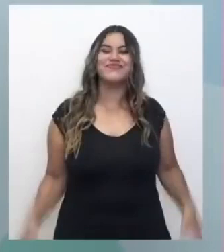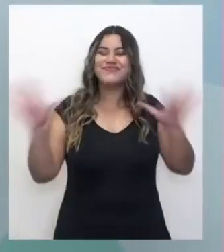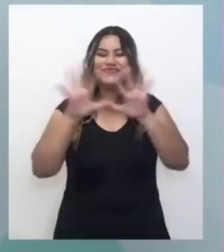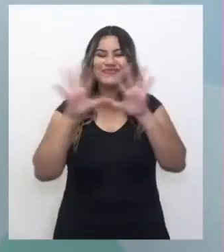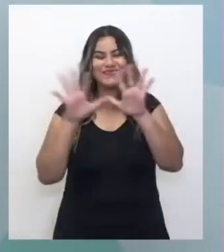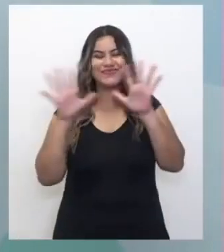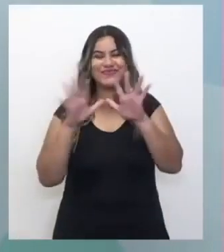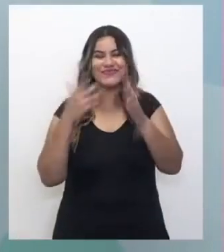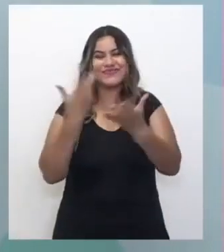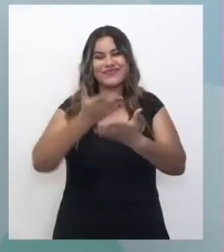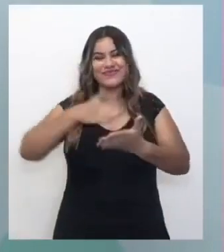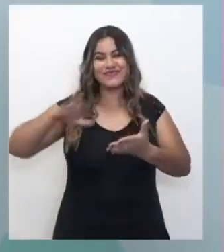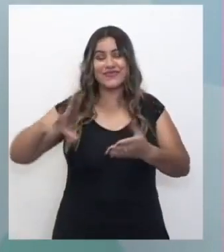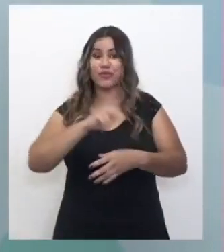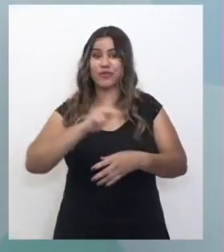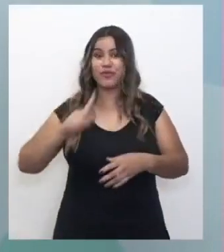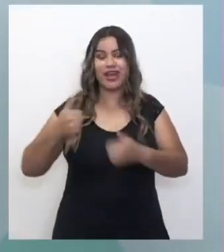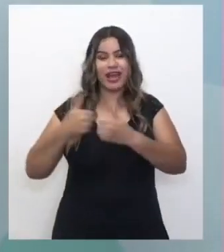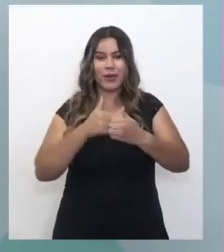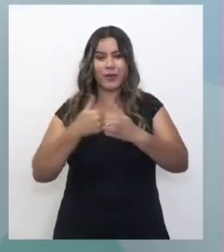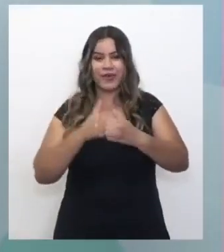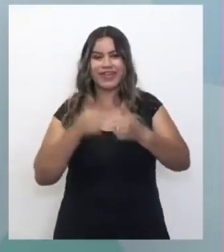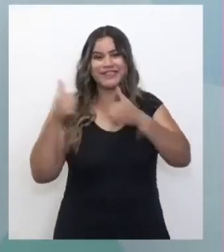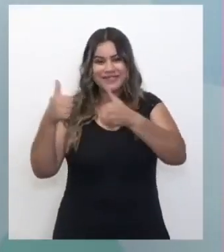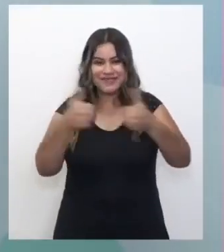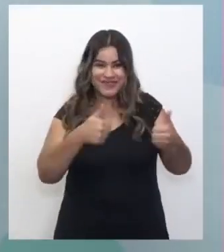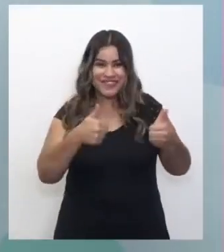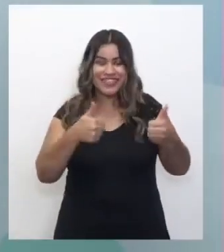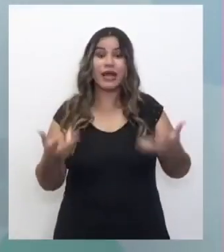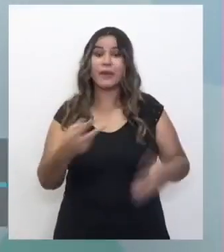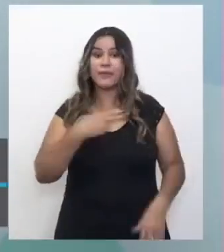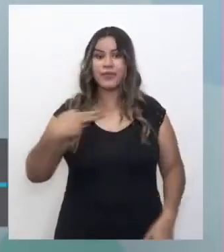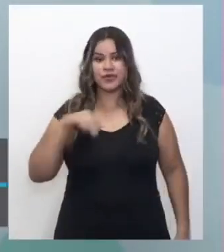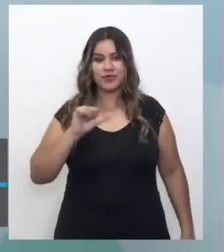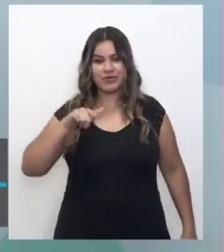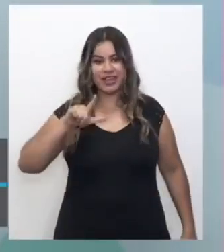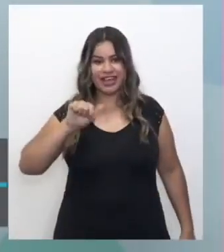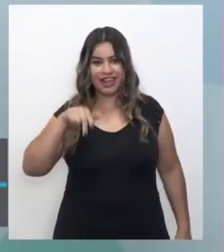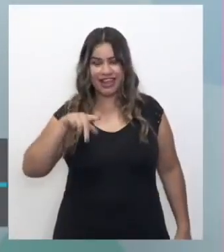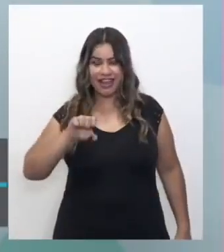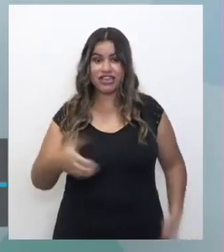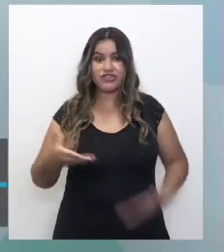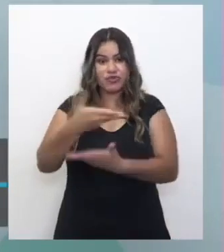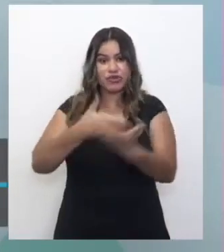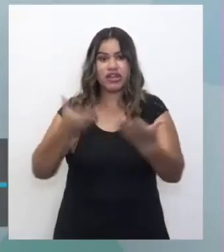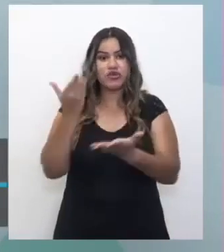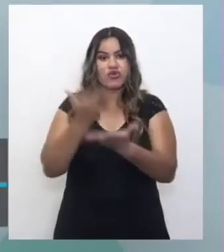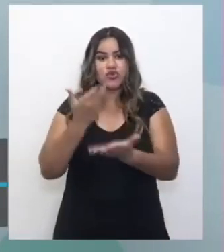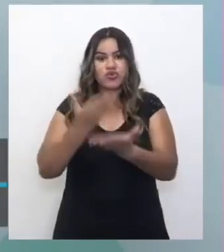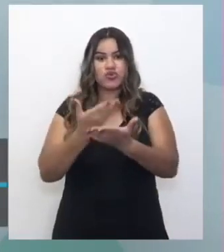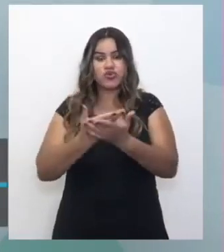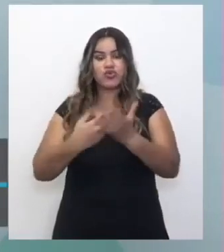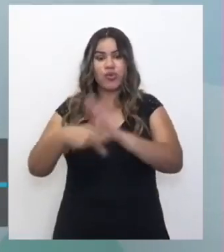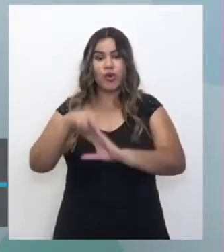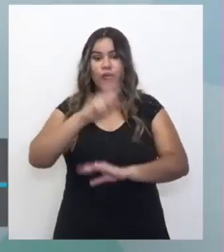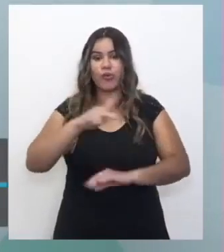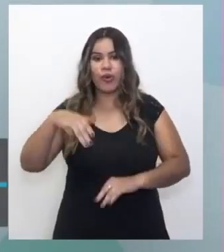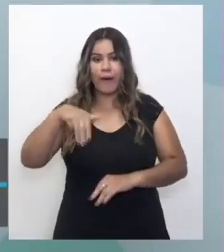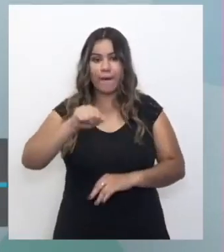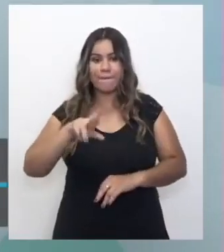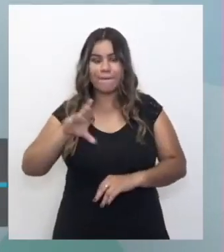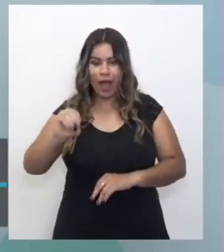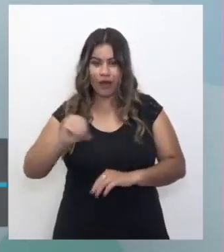Olá, alunos, professores que nos acompanham, tudo bem? Sou a professora Elaine e vou mediar aqui mais uma aula do professor